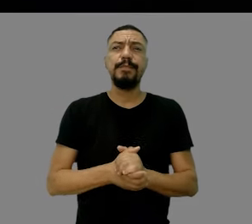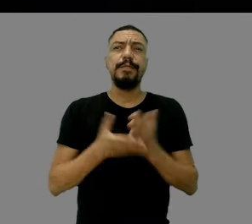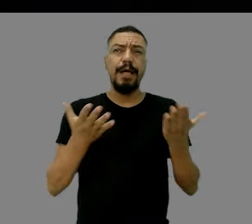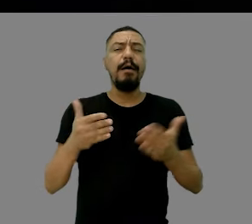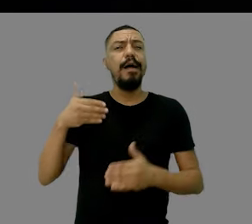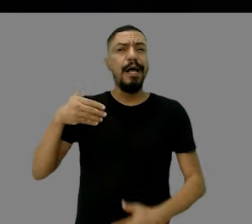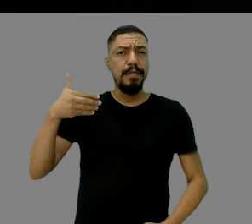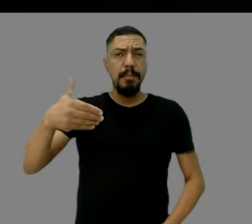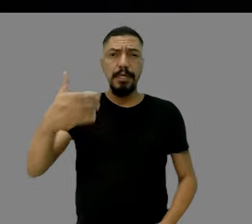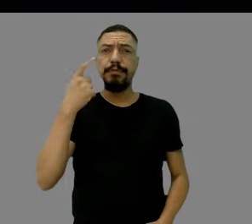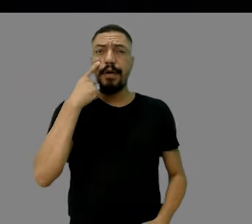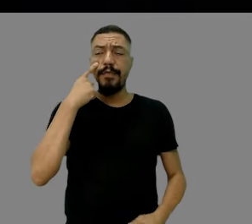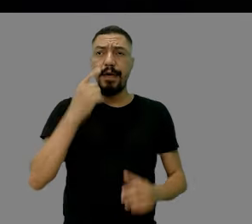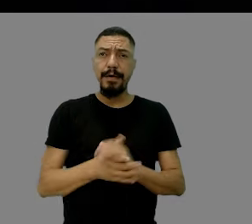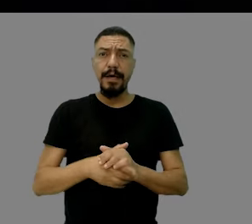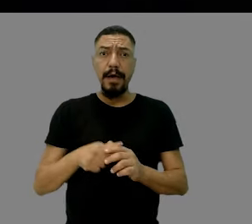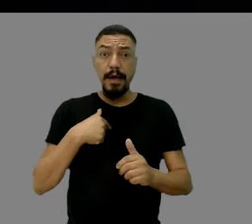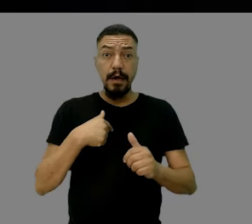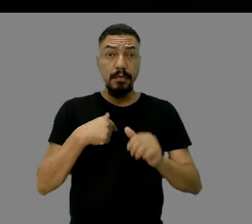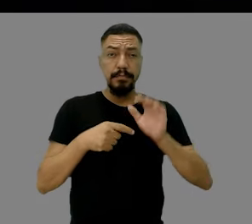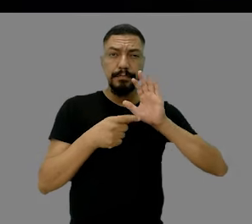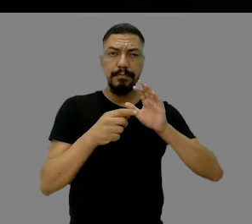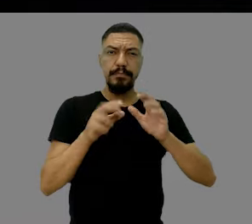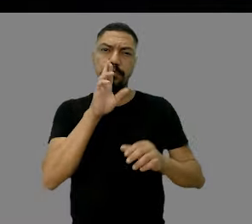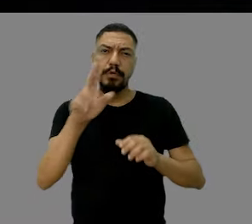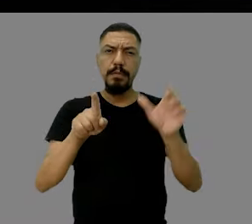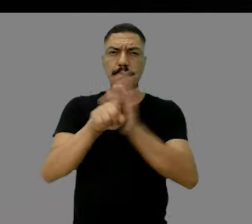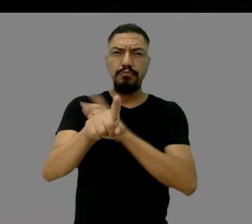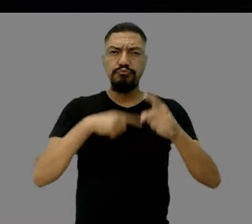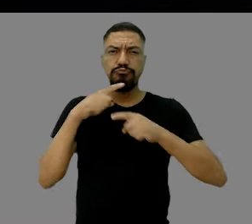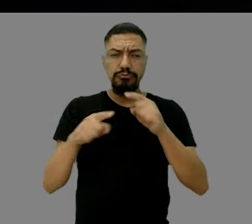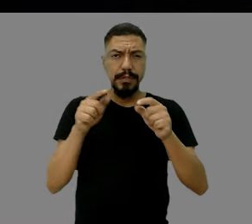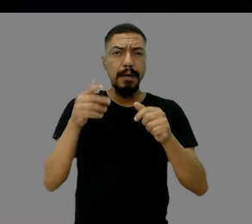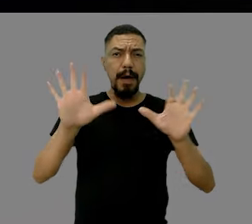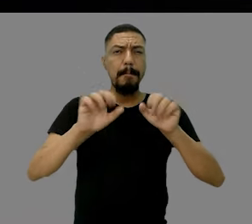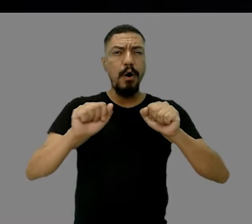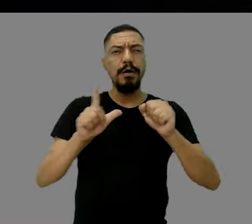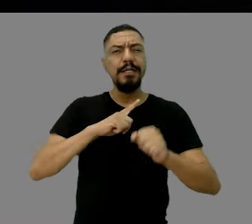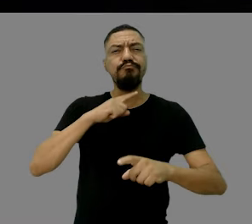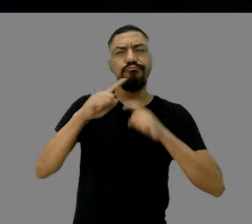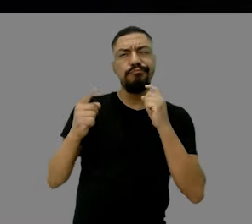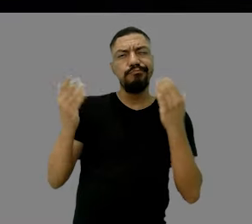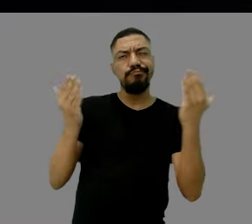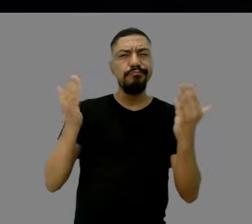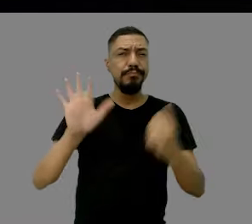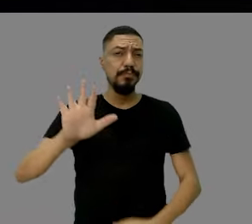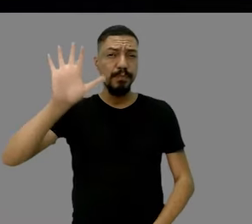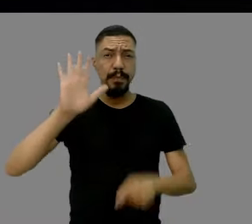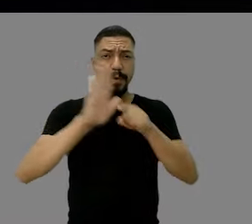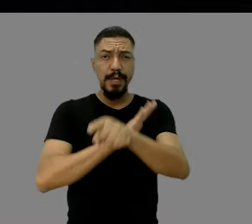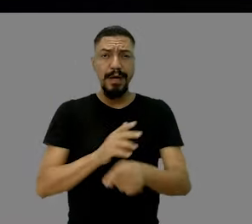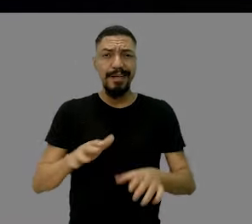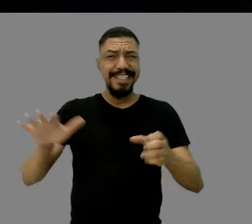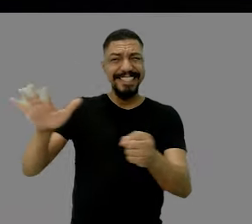depois, né, vou falar um pouco das perguntas, mas tirem dúvidas, né? Como não está super